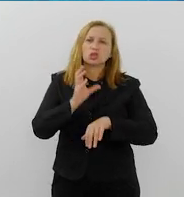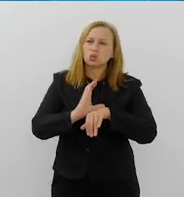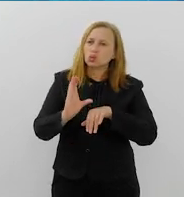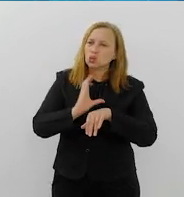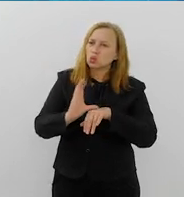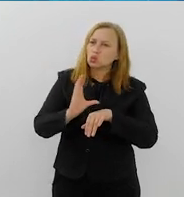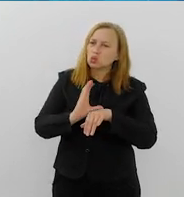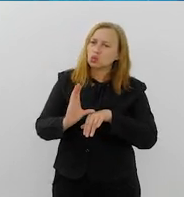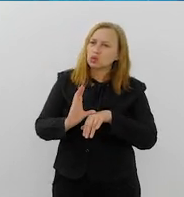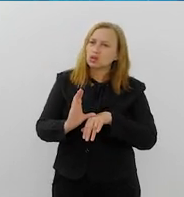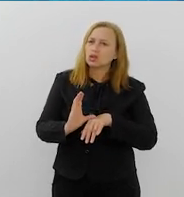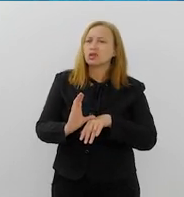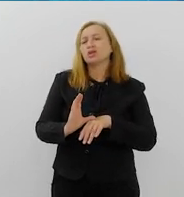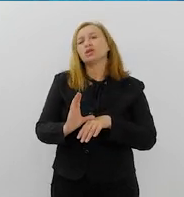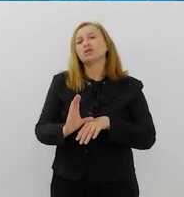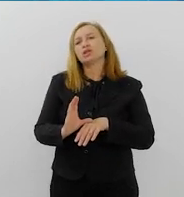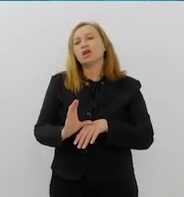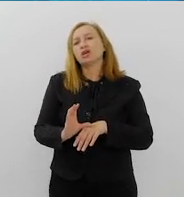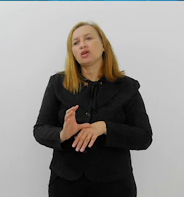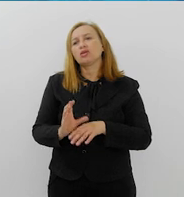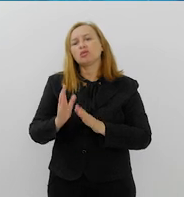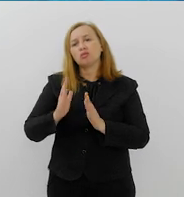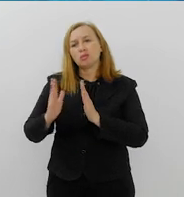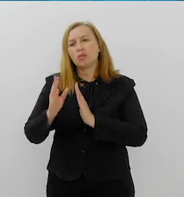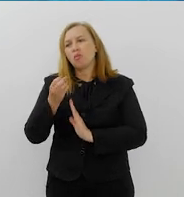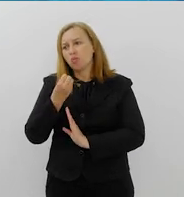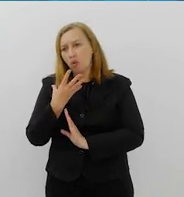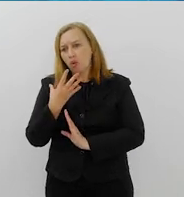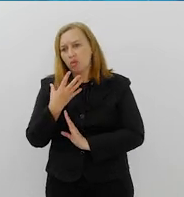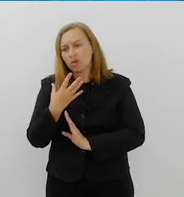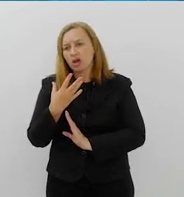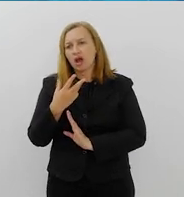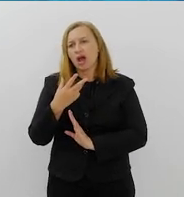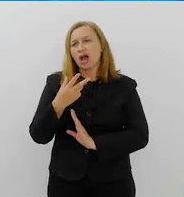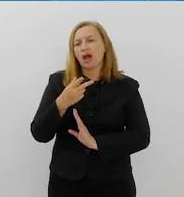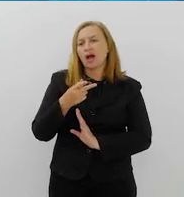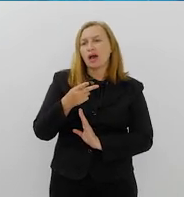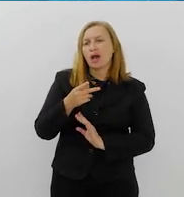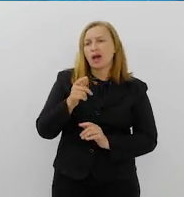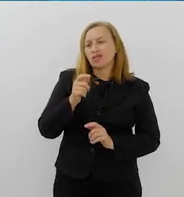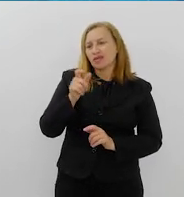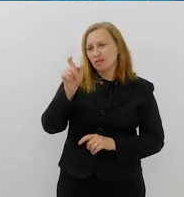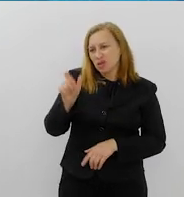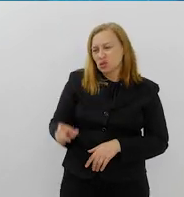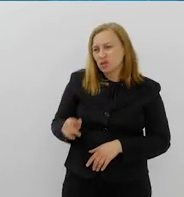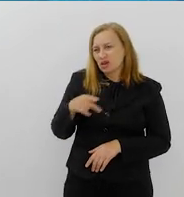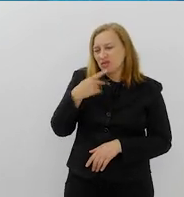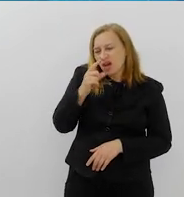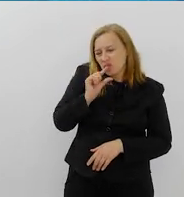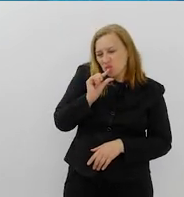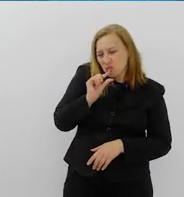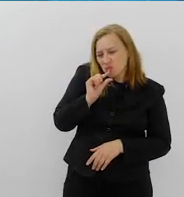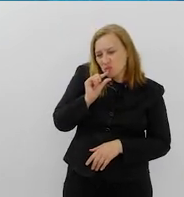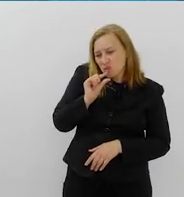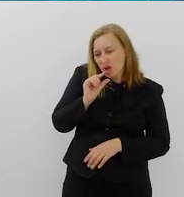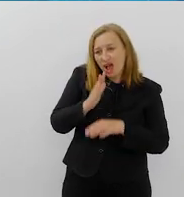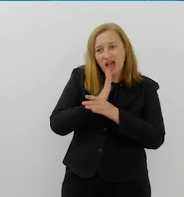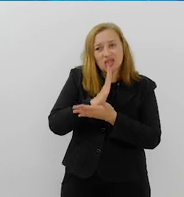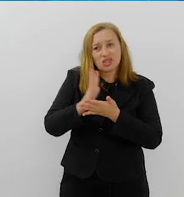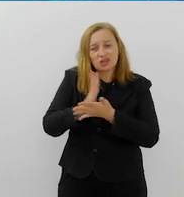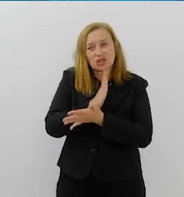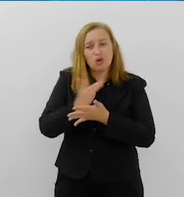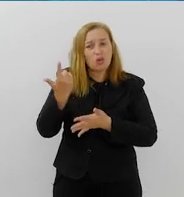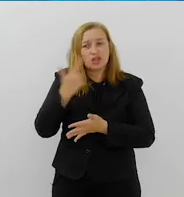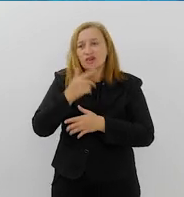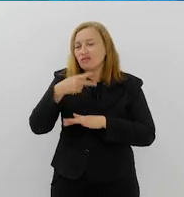de cursos e tal. Então tem um lado positivo, tem um lado positivo para a pessoa que é mais introvertida, que é mais contida, né? Então,